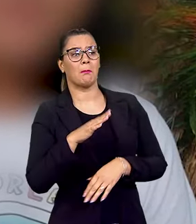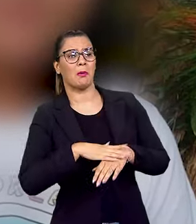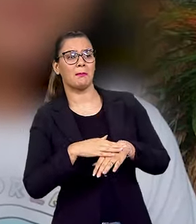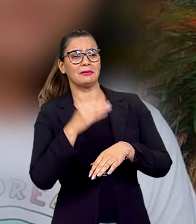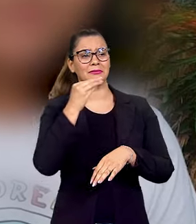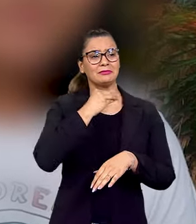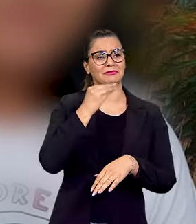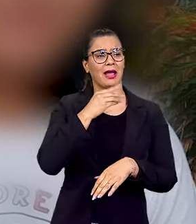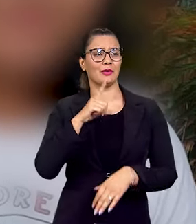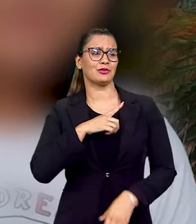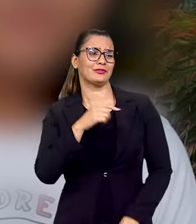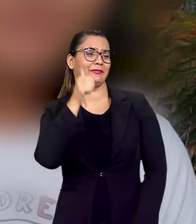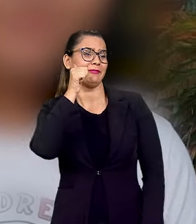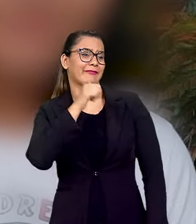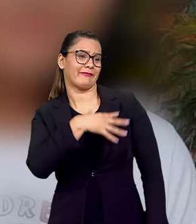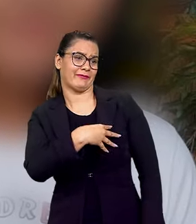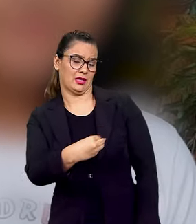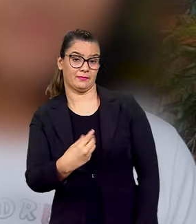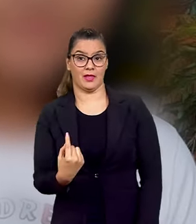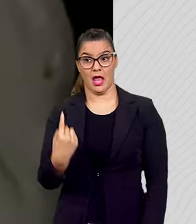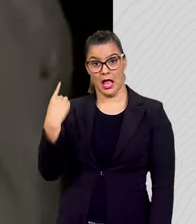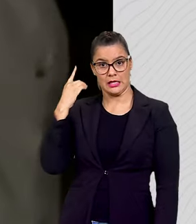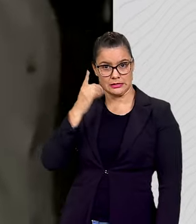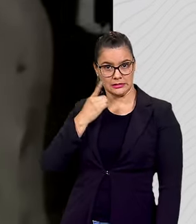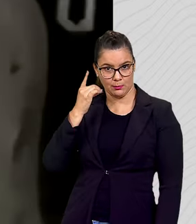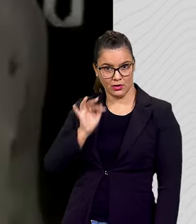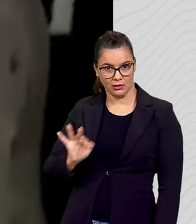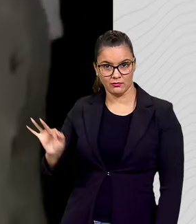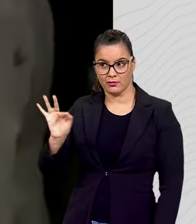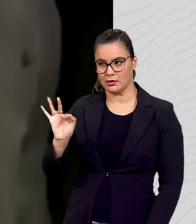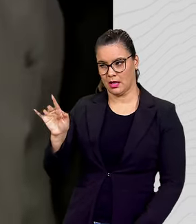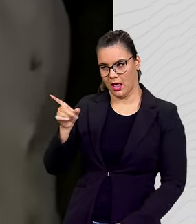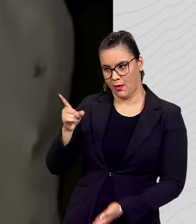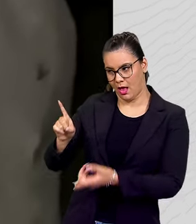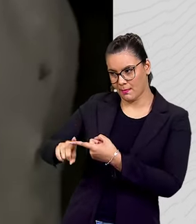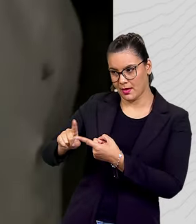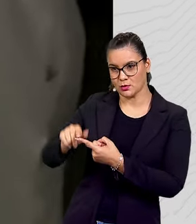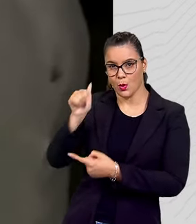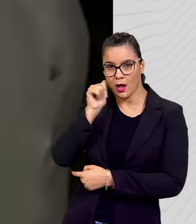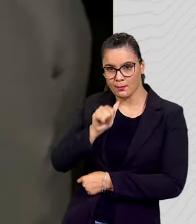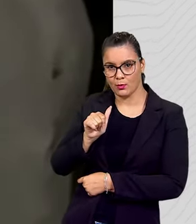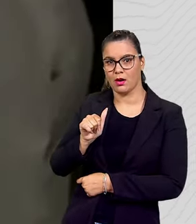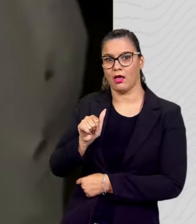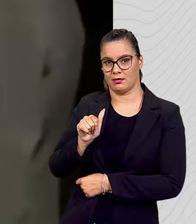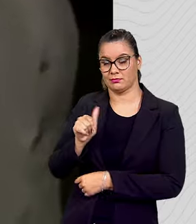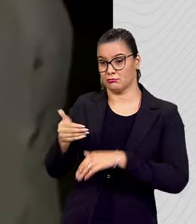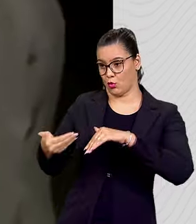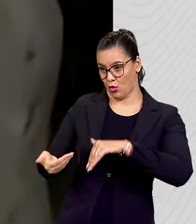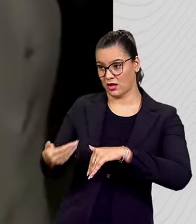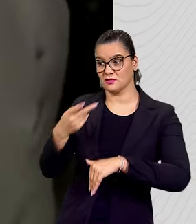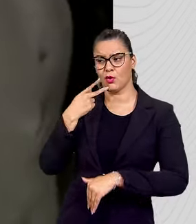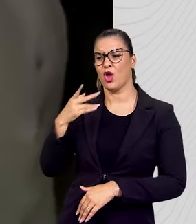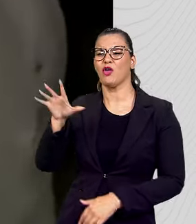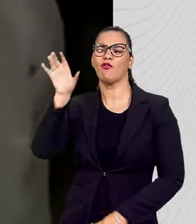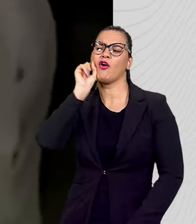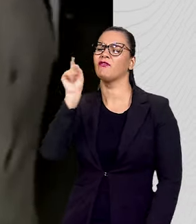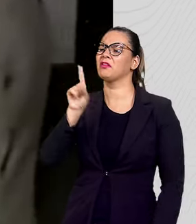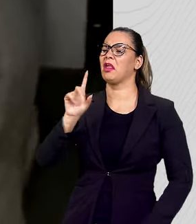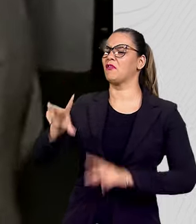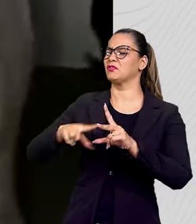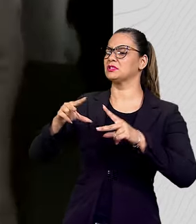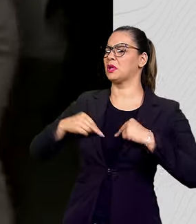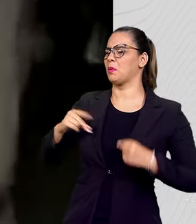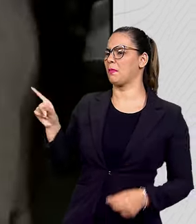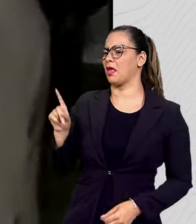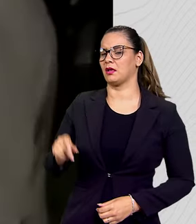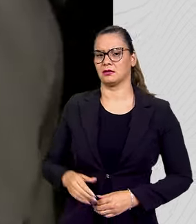de fraqueza ele teve uma filha. Quando era deputado federal, ameaçou uma colega de Congresso. "Não vou te estuprar porque